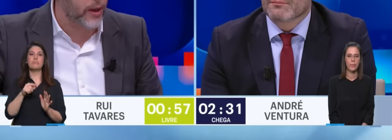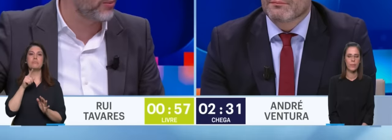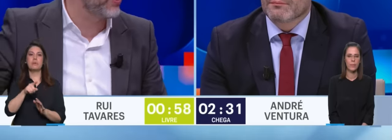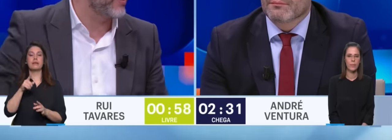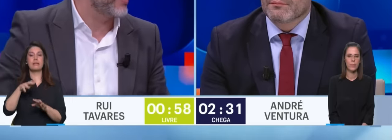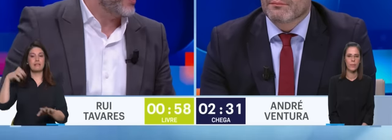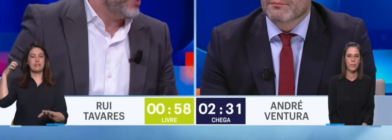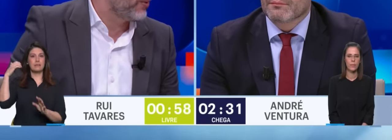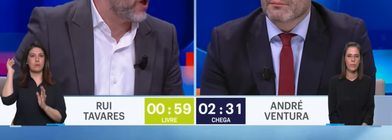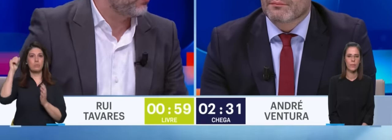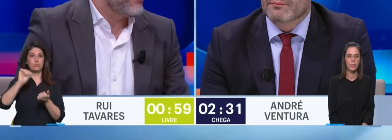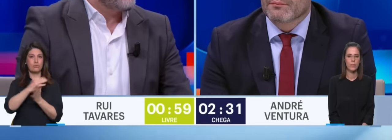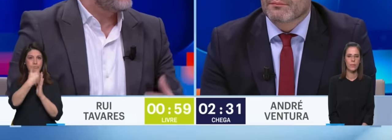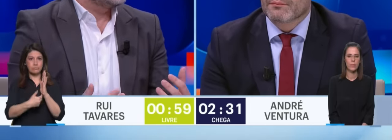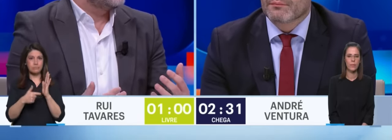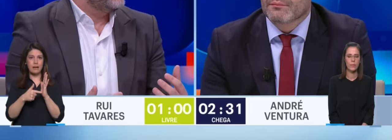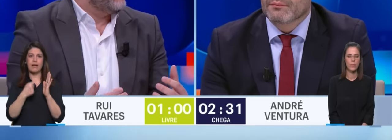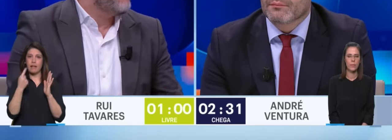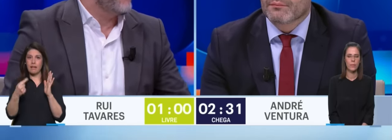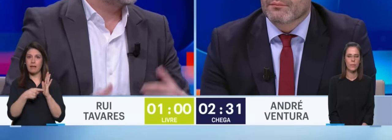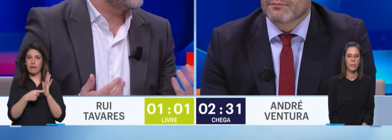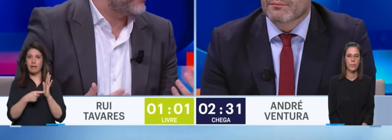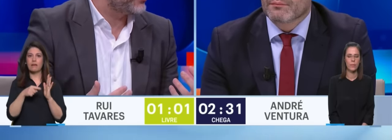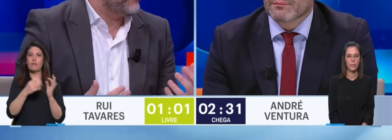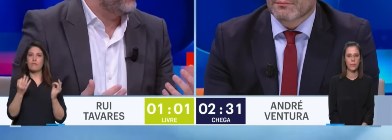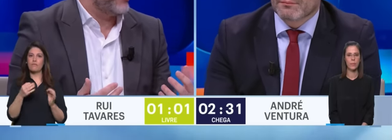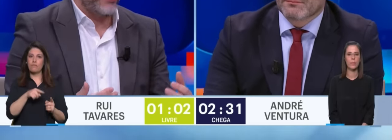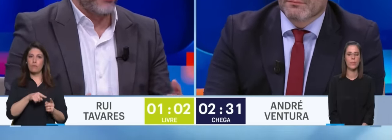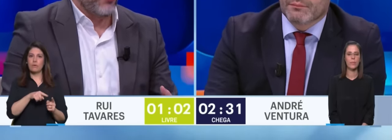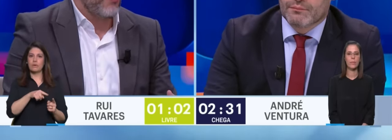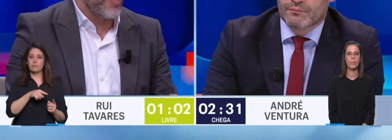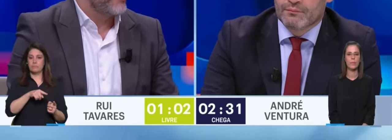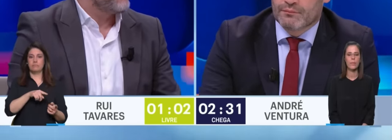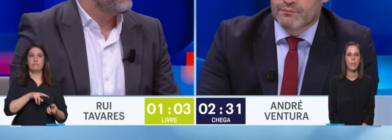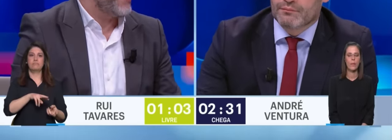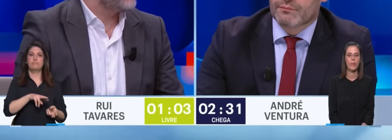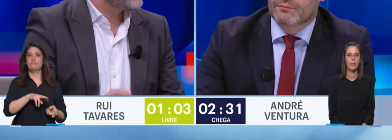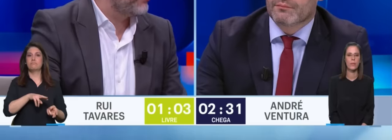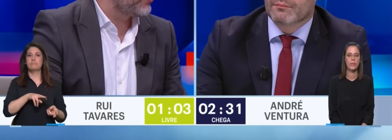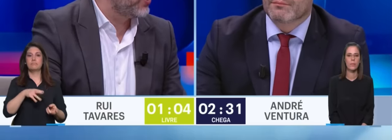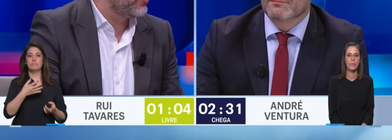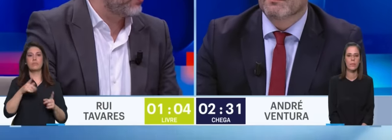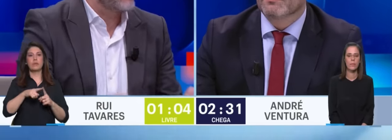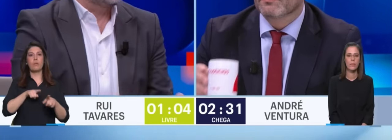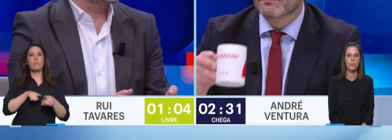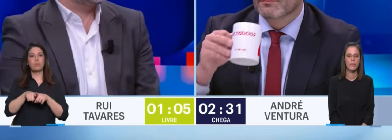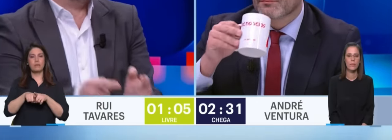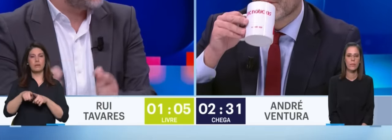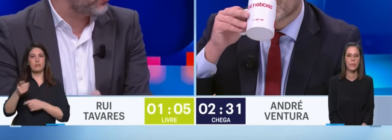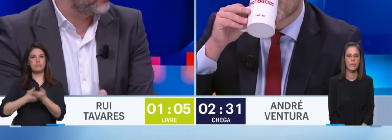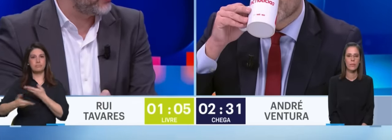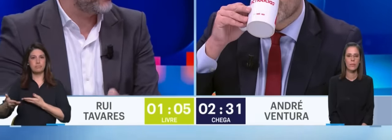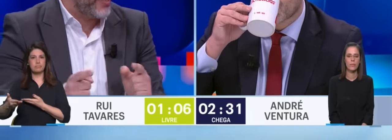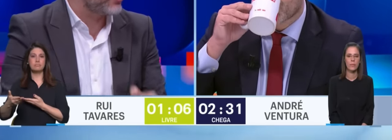Assembleia da república e portanto fez aqui uma passagem para uma uma arma de arremesso político que depois dá